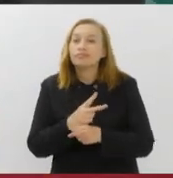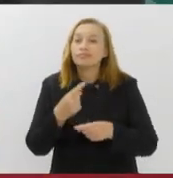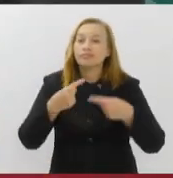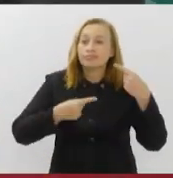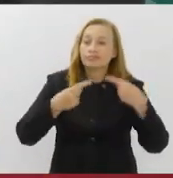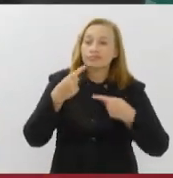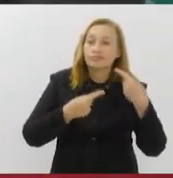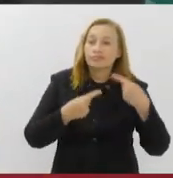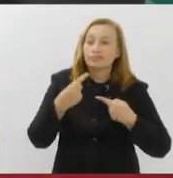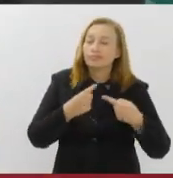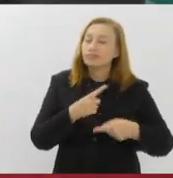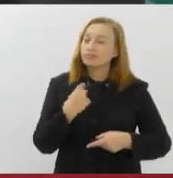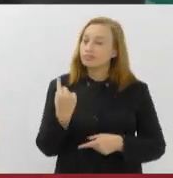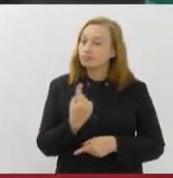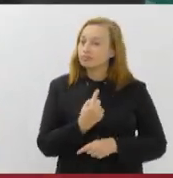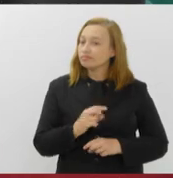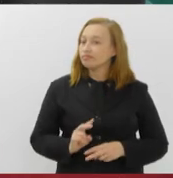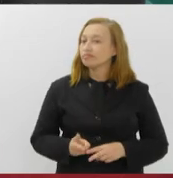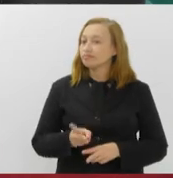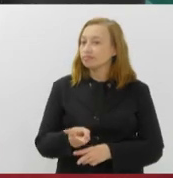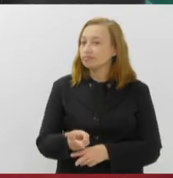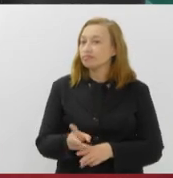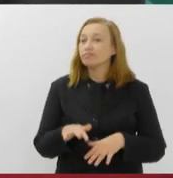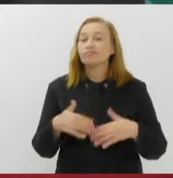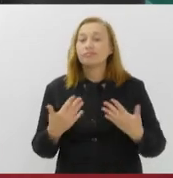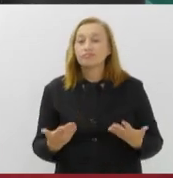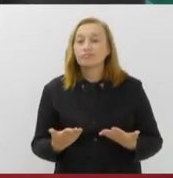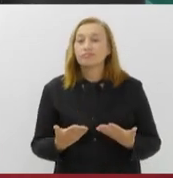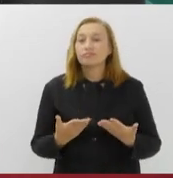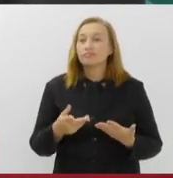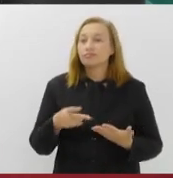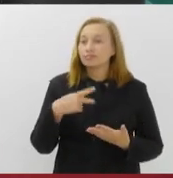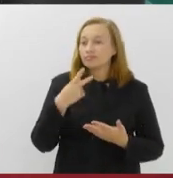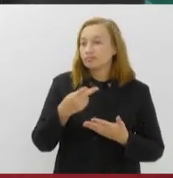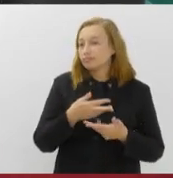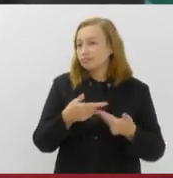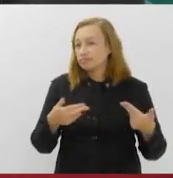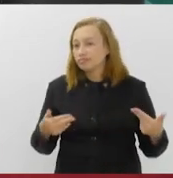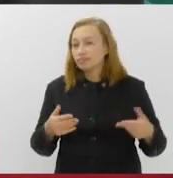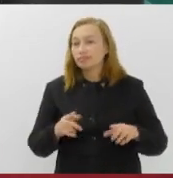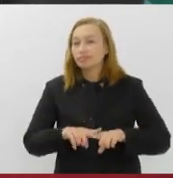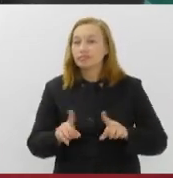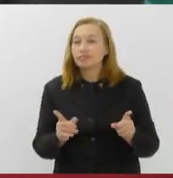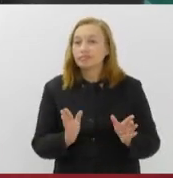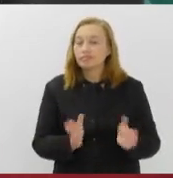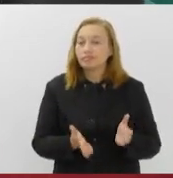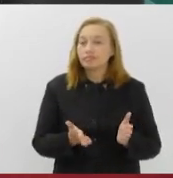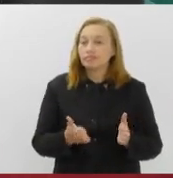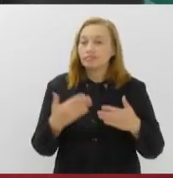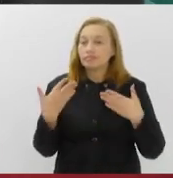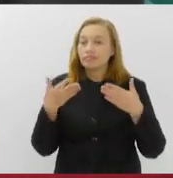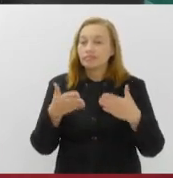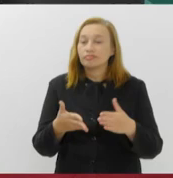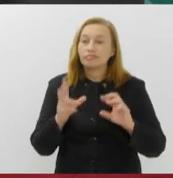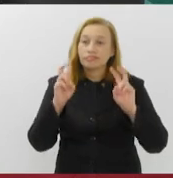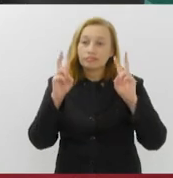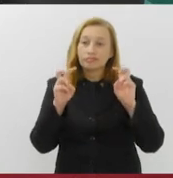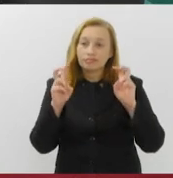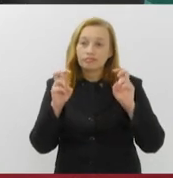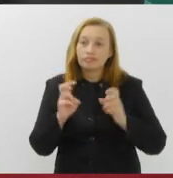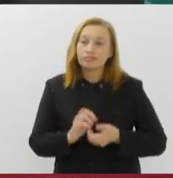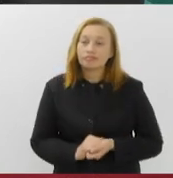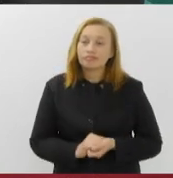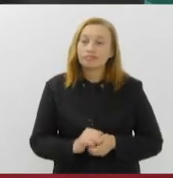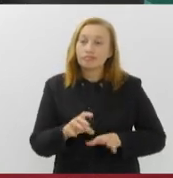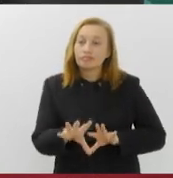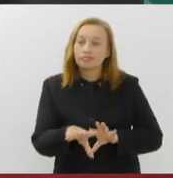diálogo com a gente permanente. Então, a gente tem muito para dizer, mas hoje aqui é mais, né, focado nessa questão da